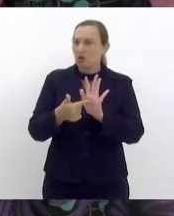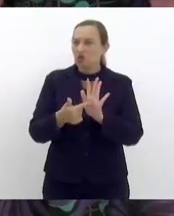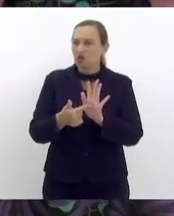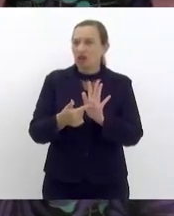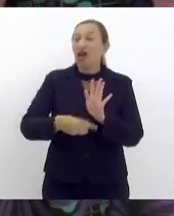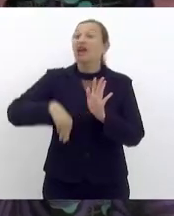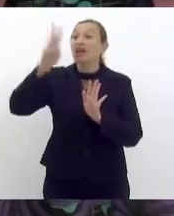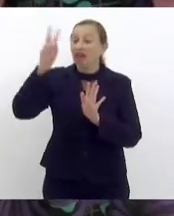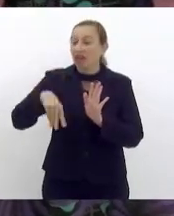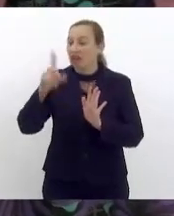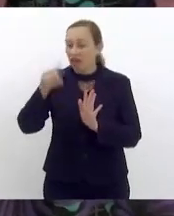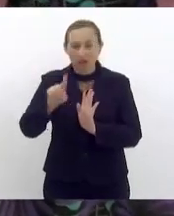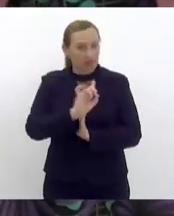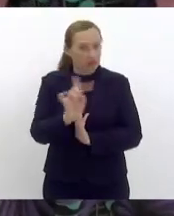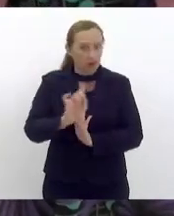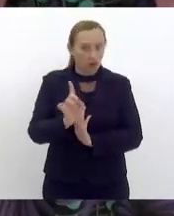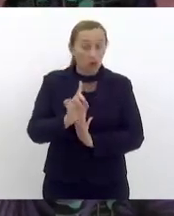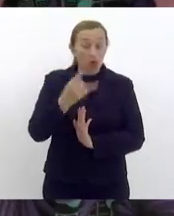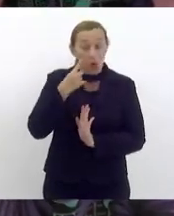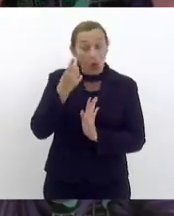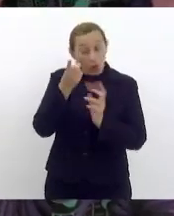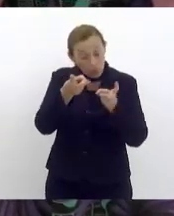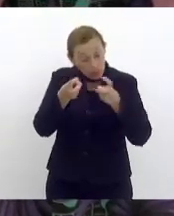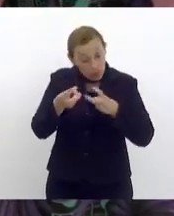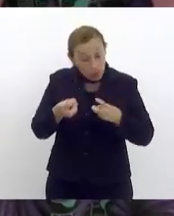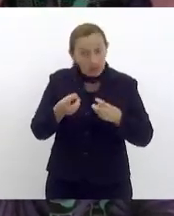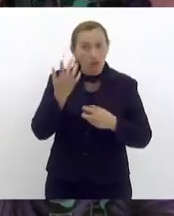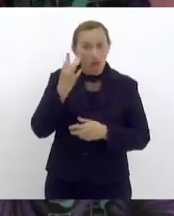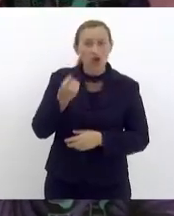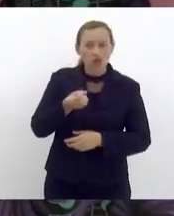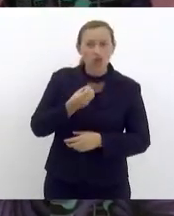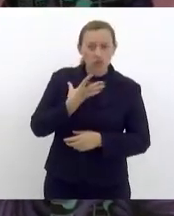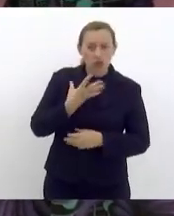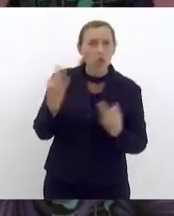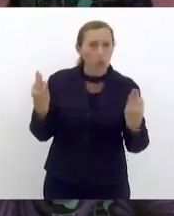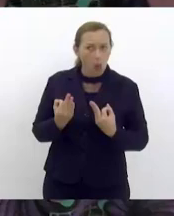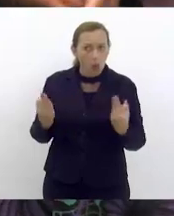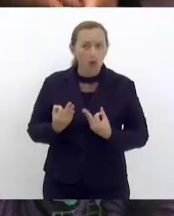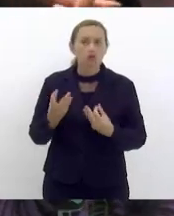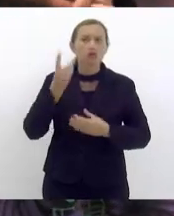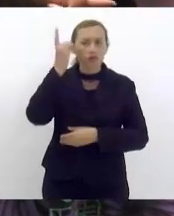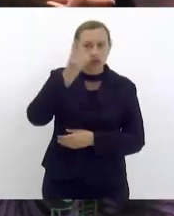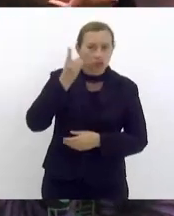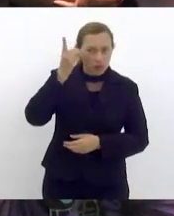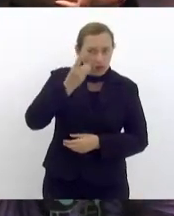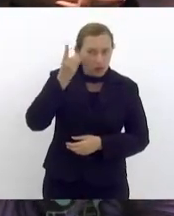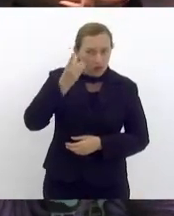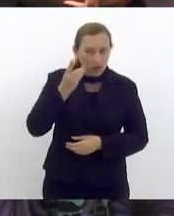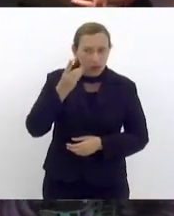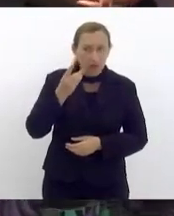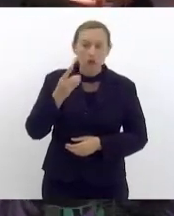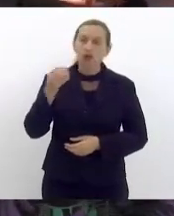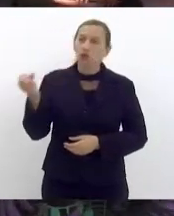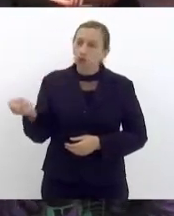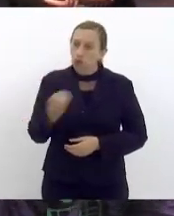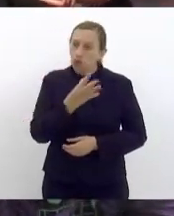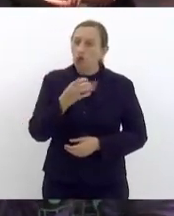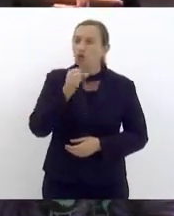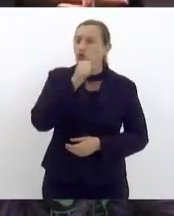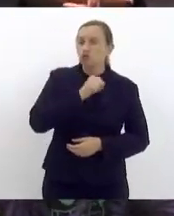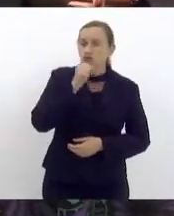tá longe de mim o que eu disse que eu verifico e acho bem Acho ótimo que os deputados tantos novos quantos